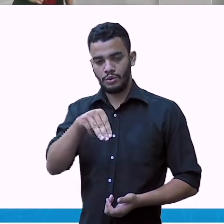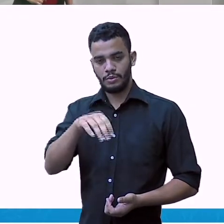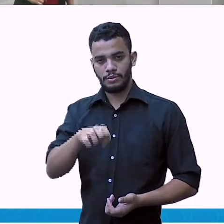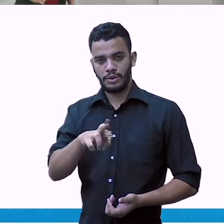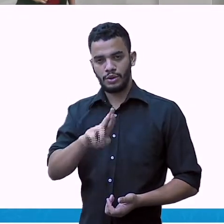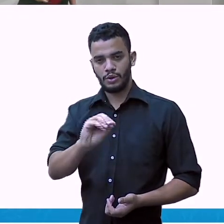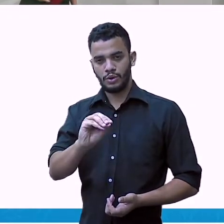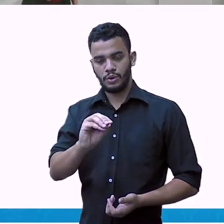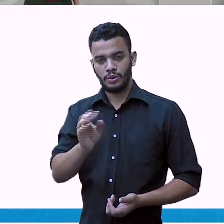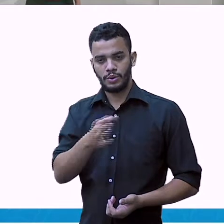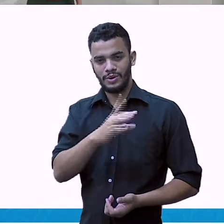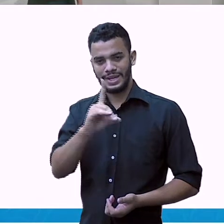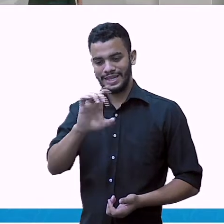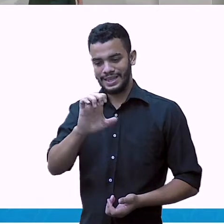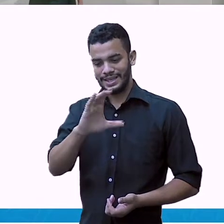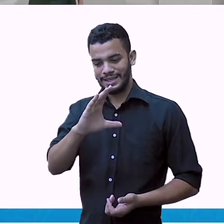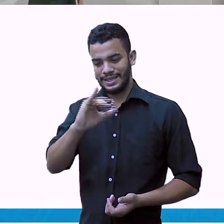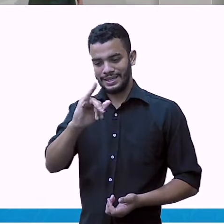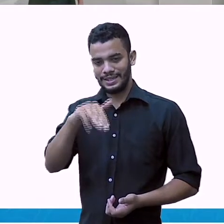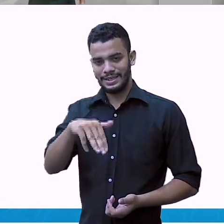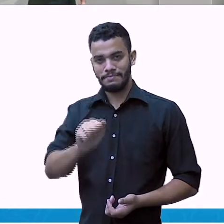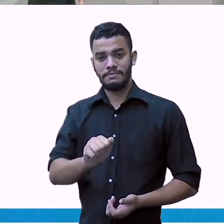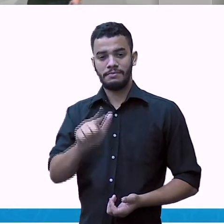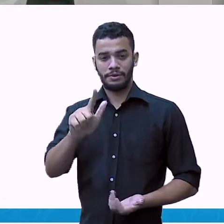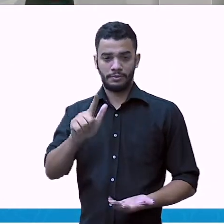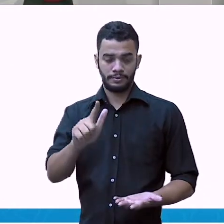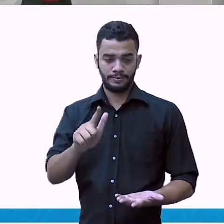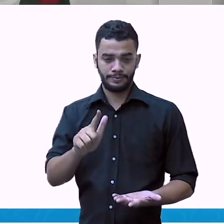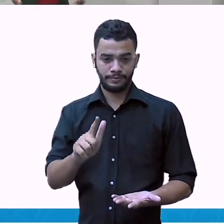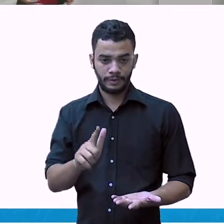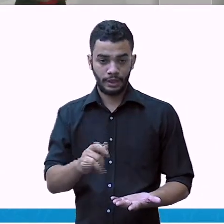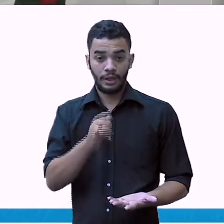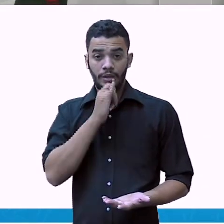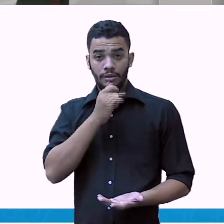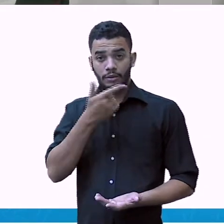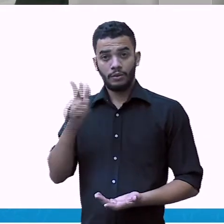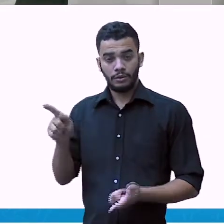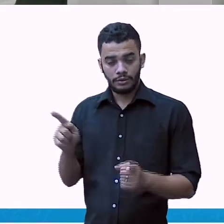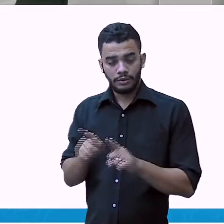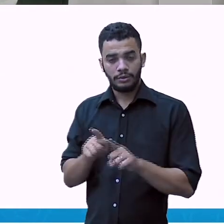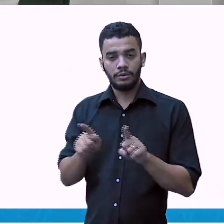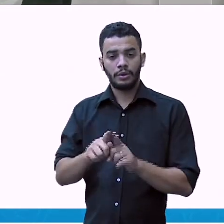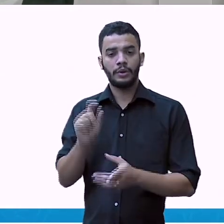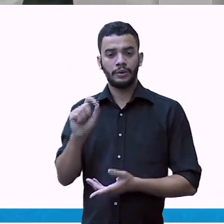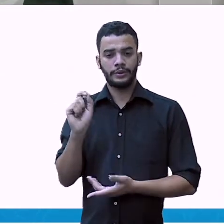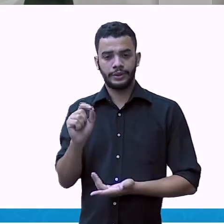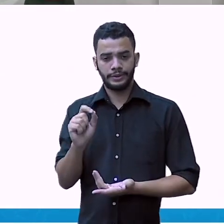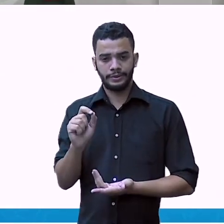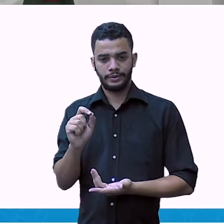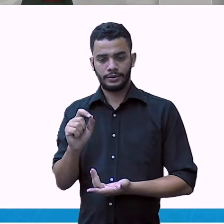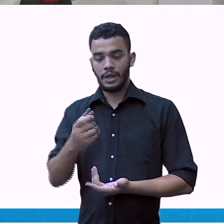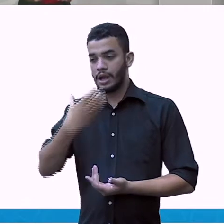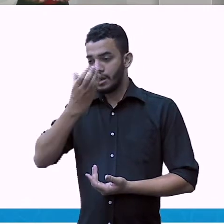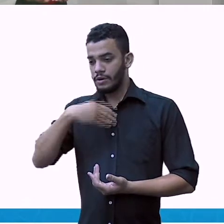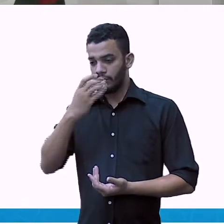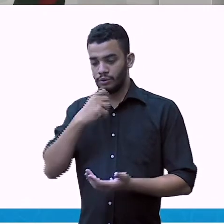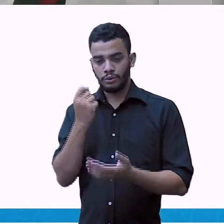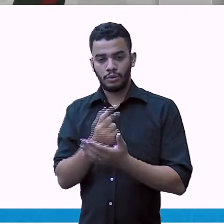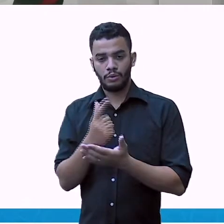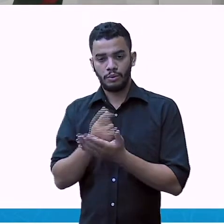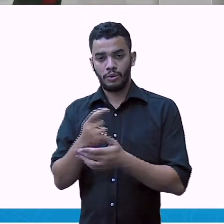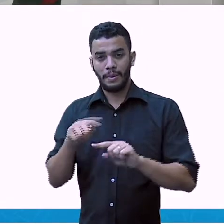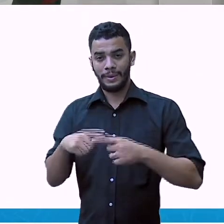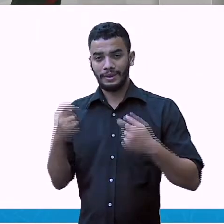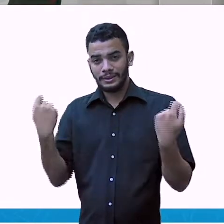exemplo, quando a nossa mãe, pai, tio ou algum parente vai pesar ali a sua fruta,